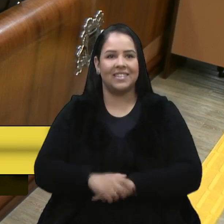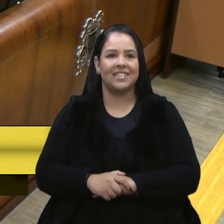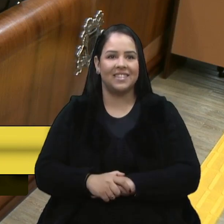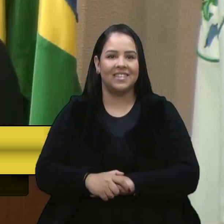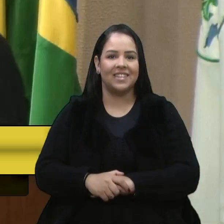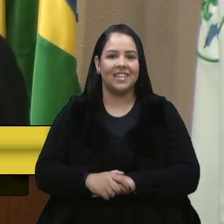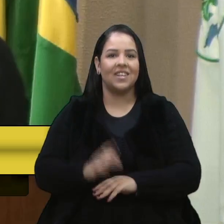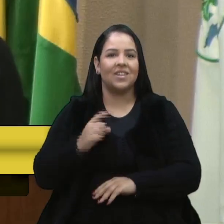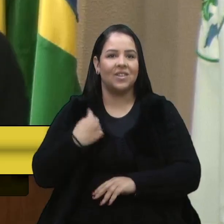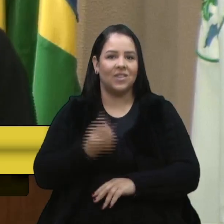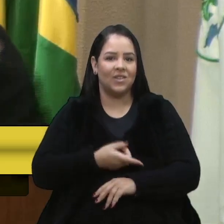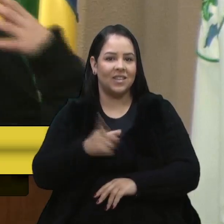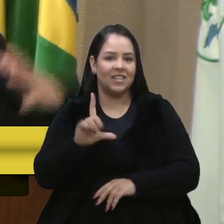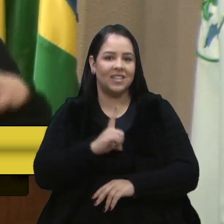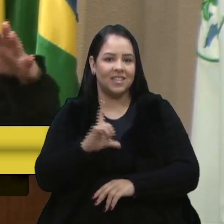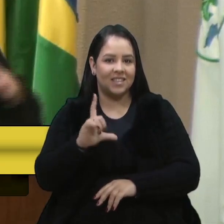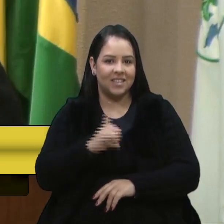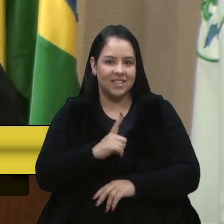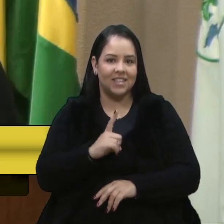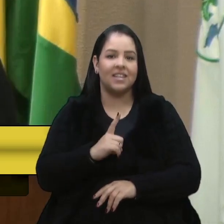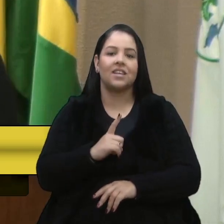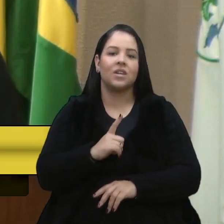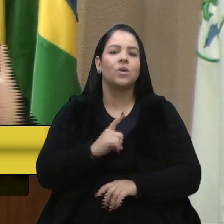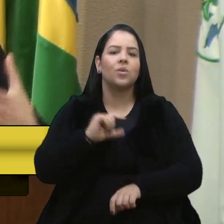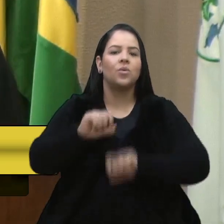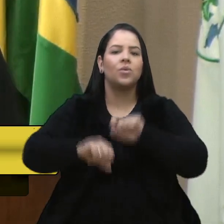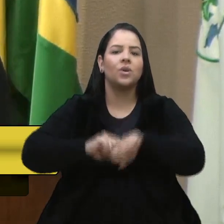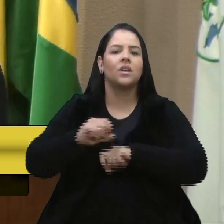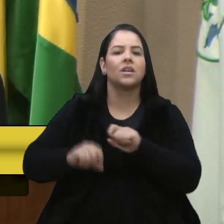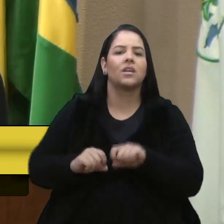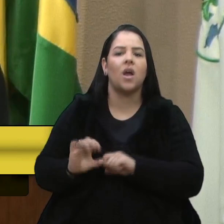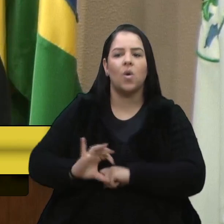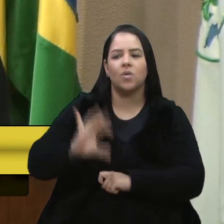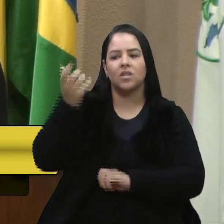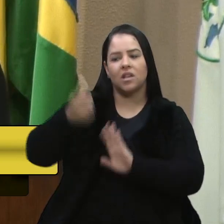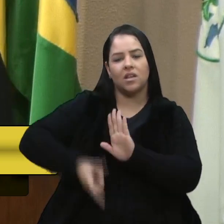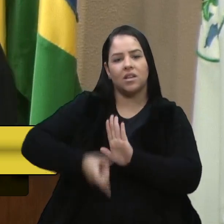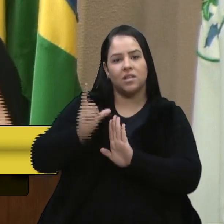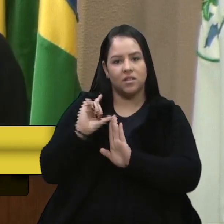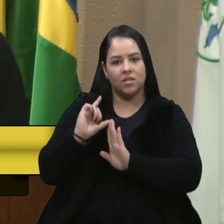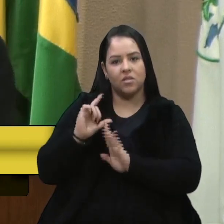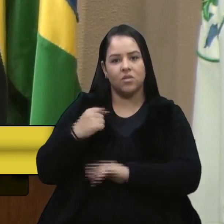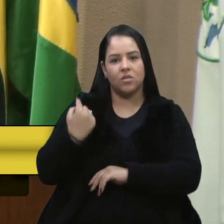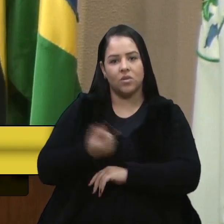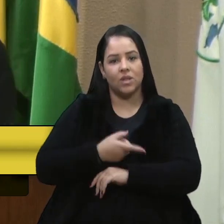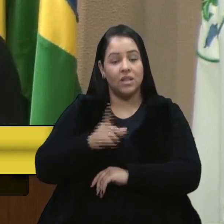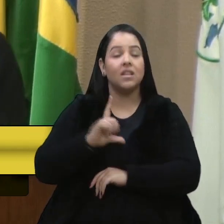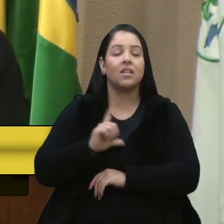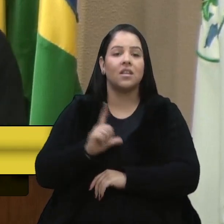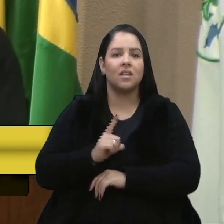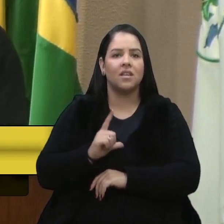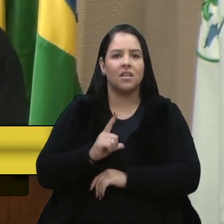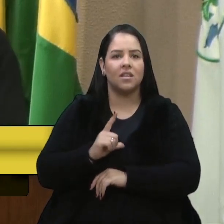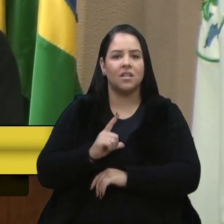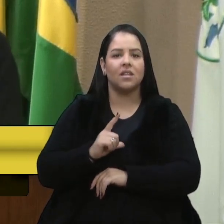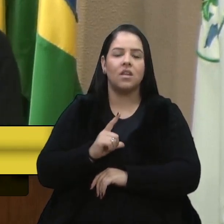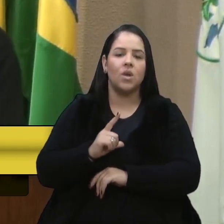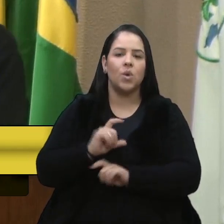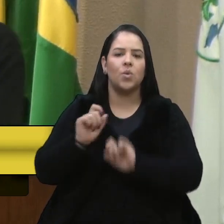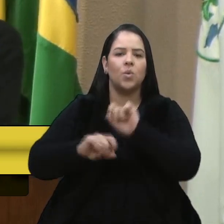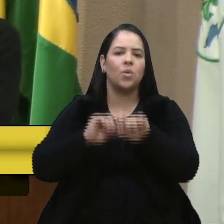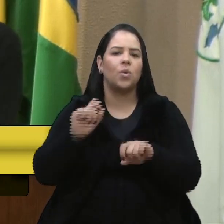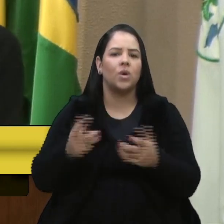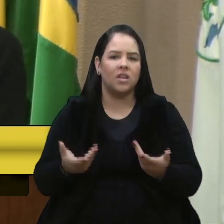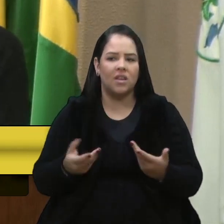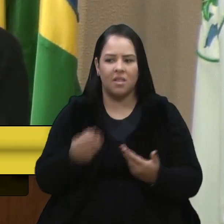Exatamente, a gente tem essa contextualização do que ocorria antes. A gente tinha, infelizmente, a hostilidade